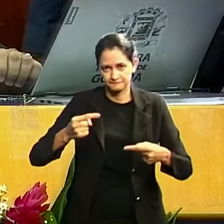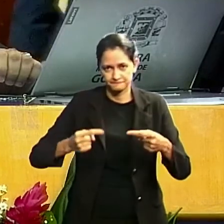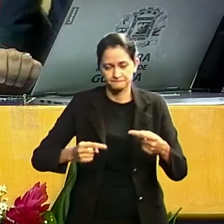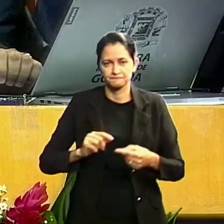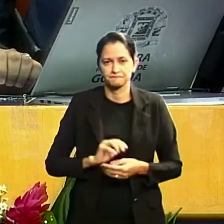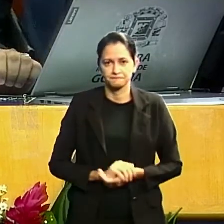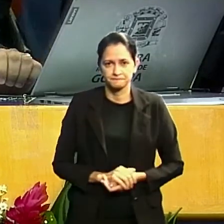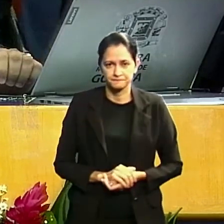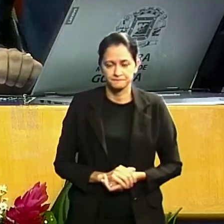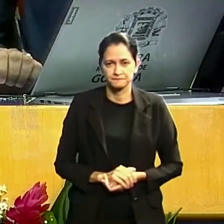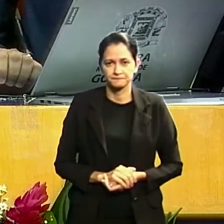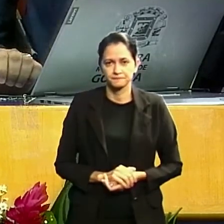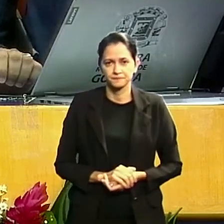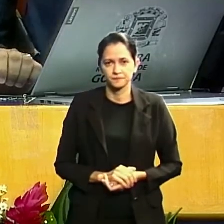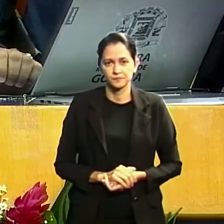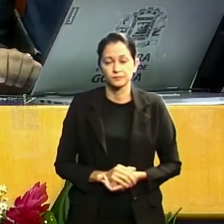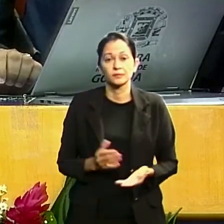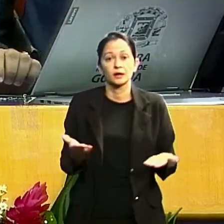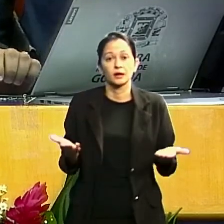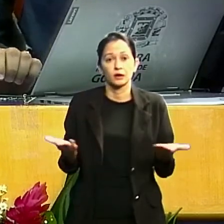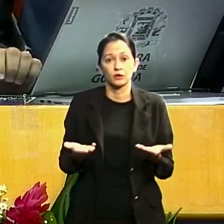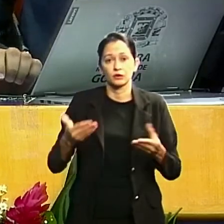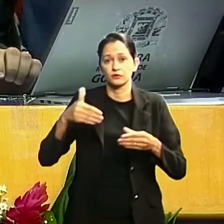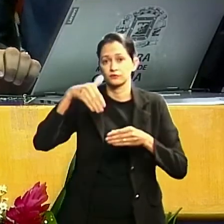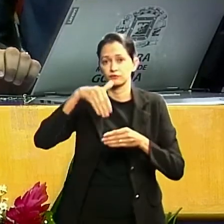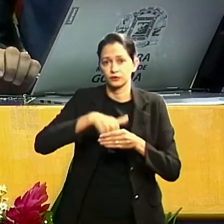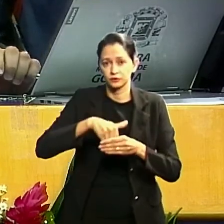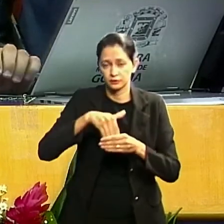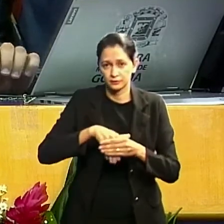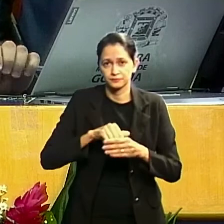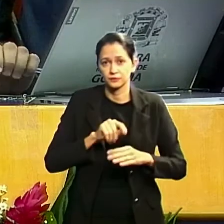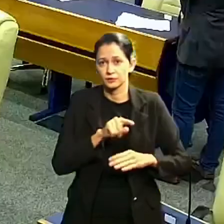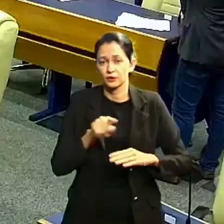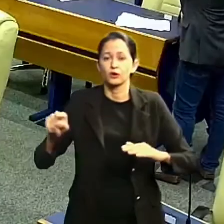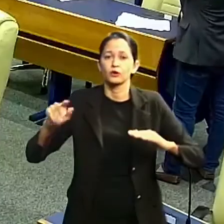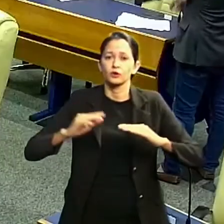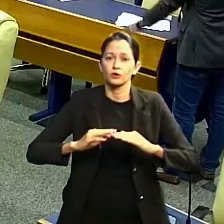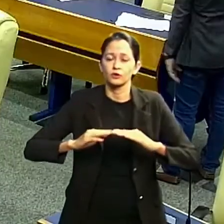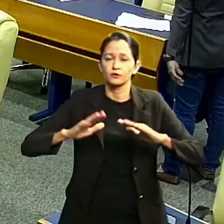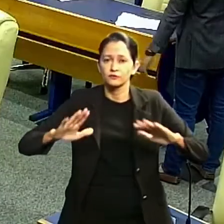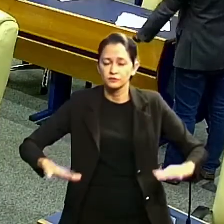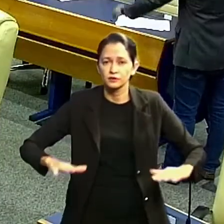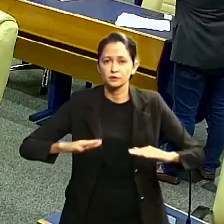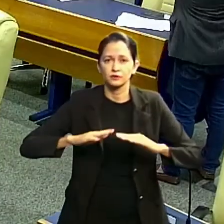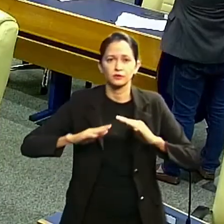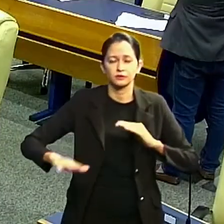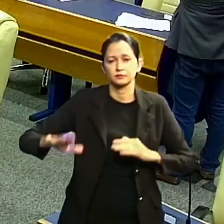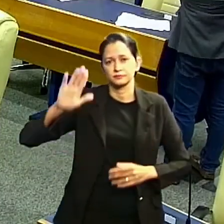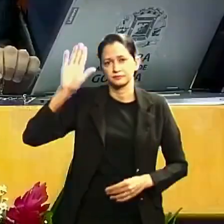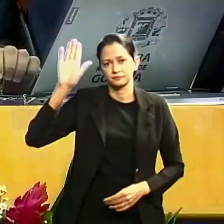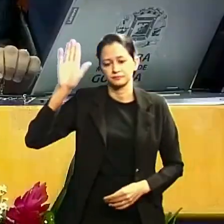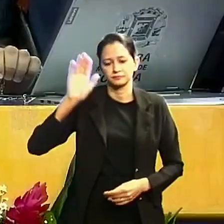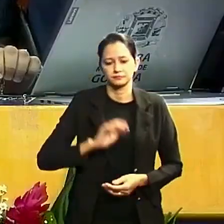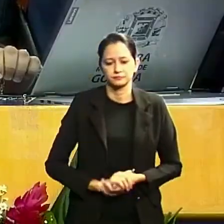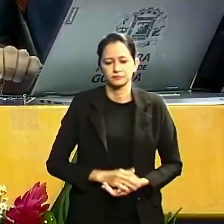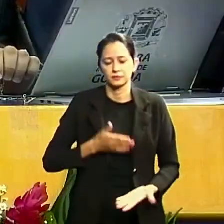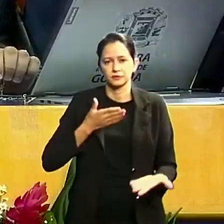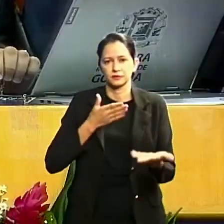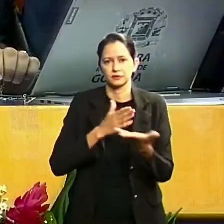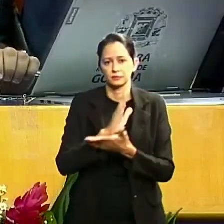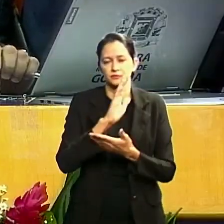Em discussão, encerrada a discussão. Em votação, vereadores que forem favoráveis, permaneçam na comissão, contrários, manifestem.